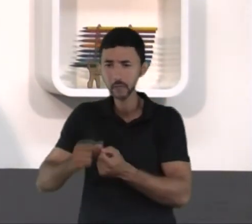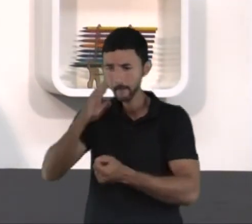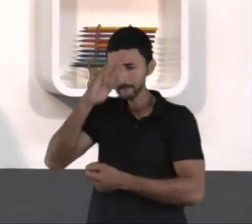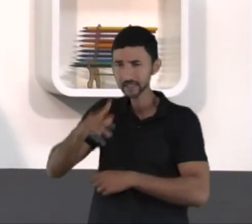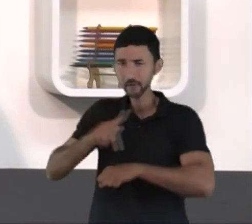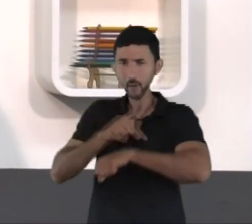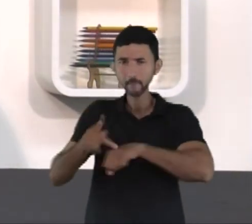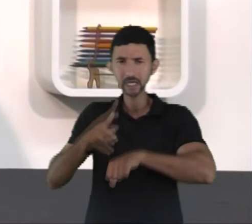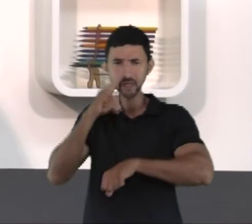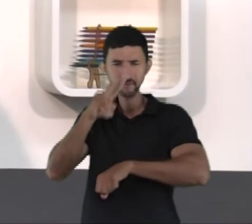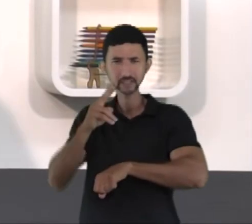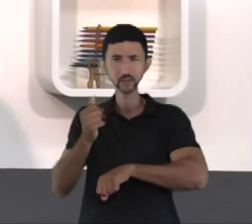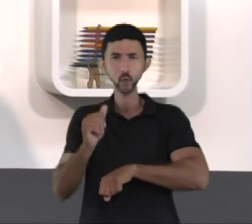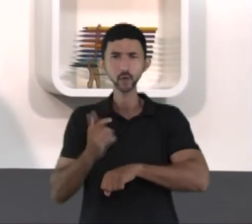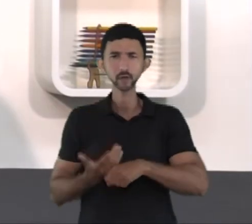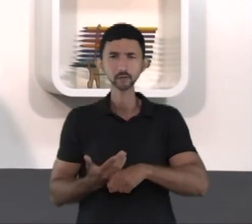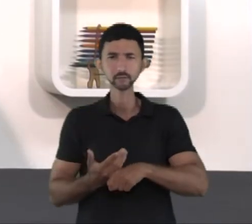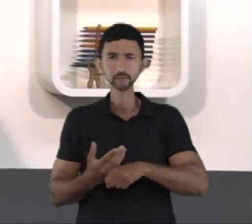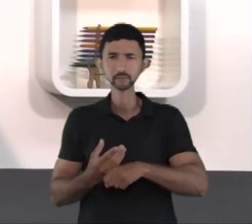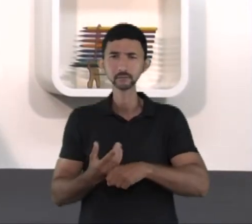foram Estados Unidos,